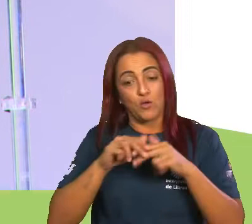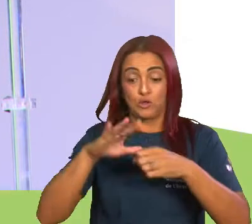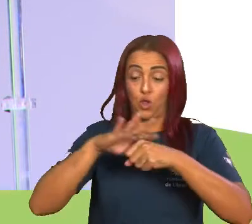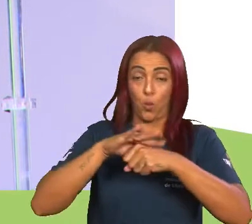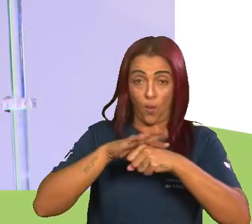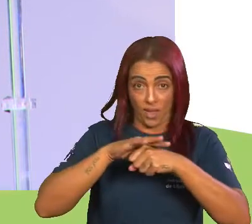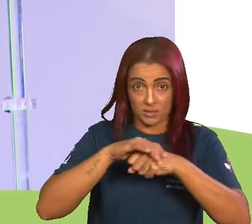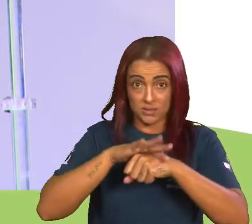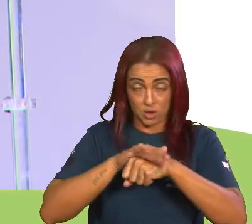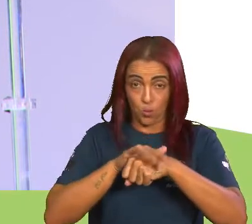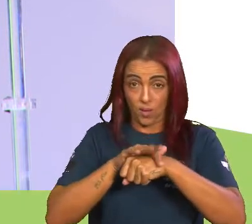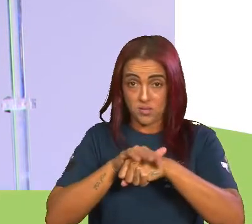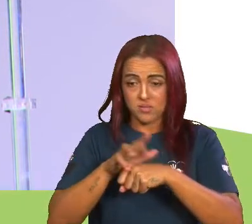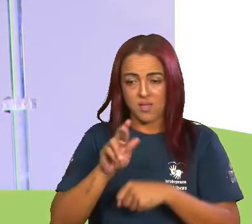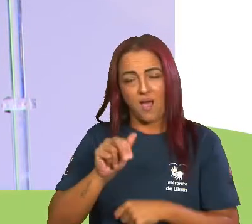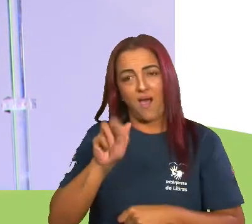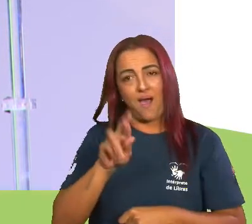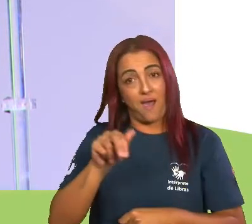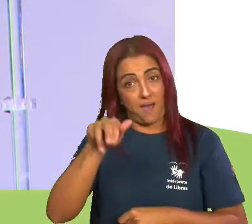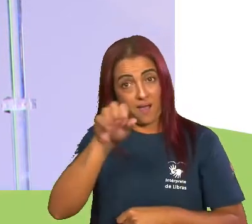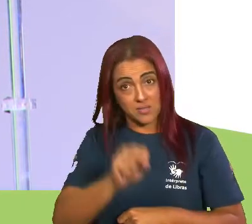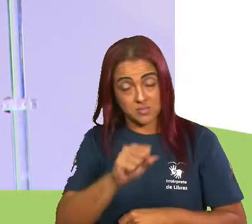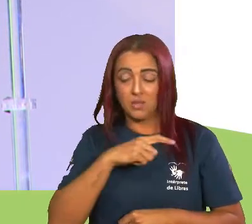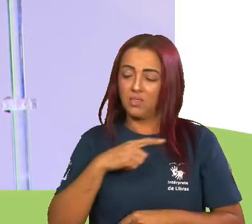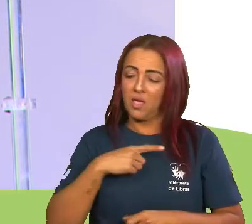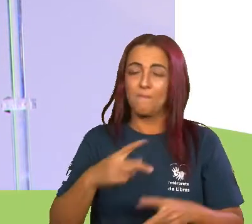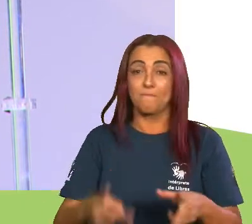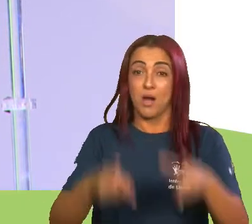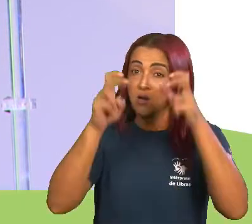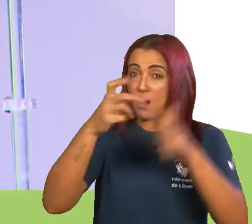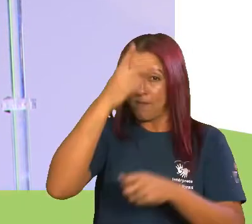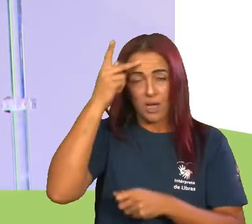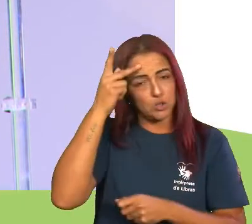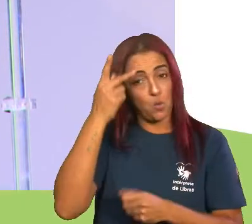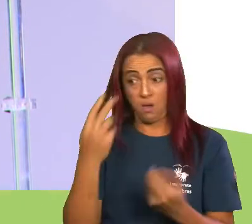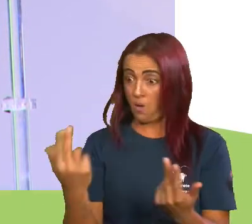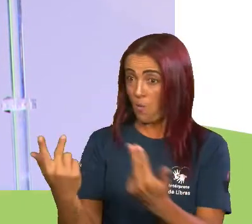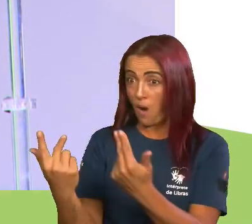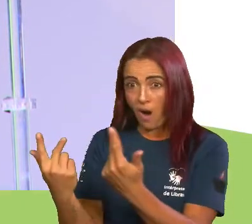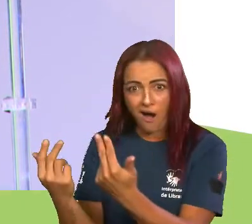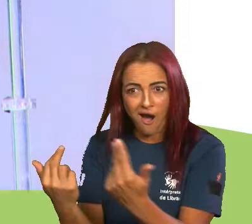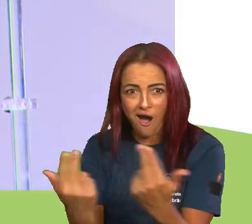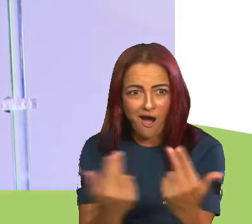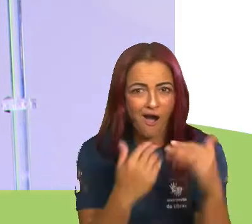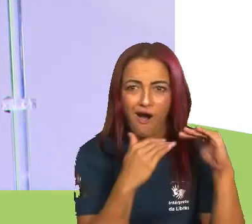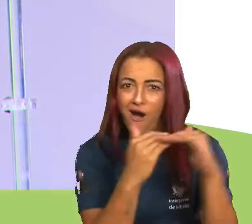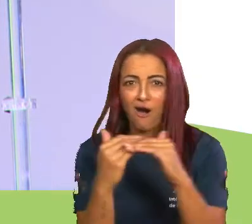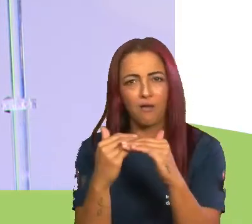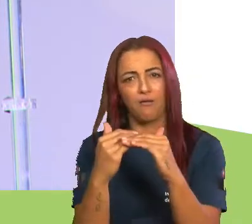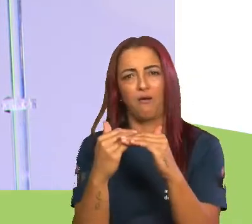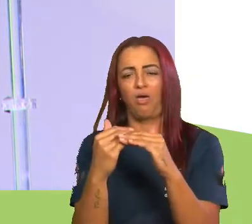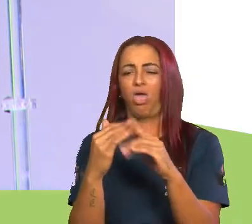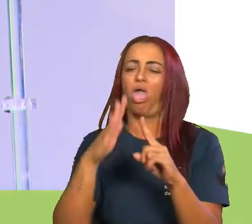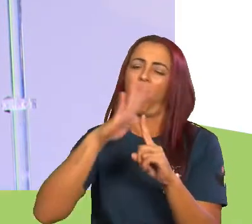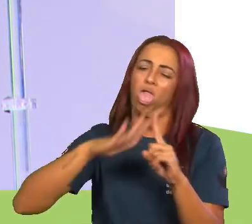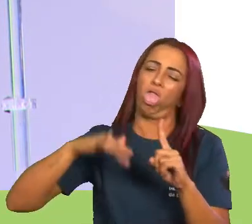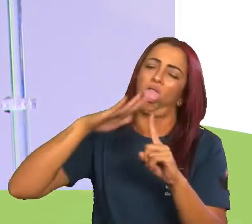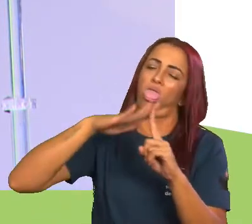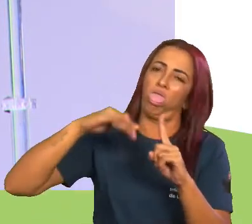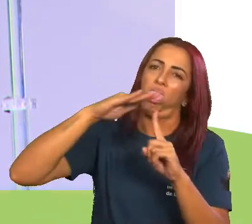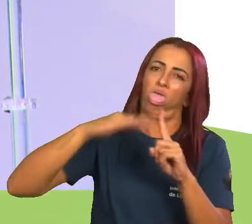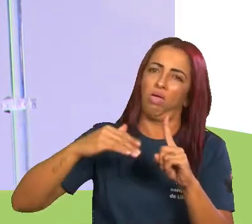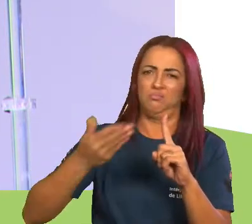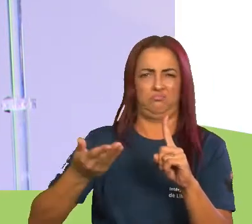raras, que é enxergar as pessoas como iguais, sem preconceito, sem capacitismo, pensando